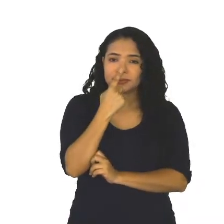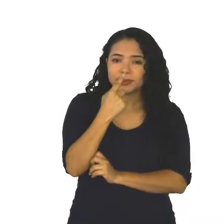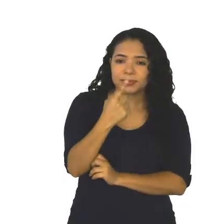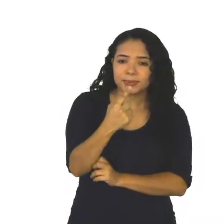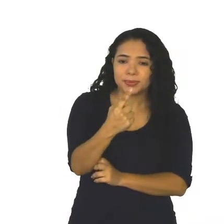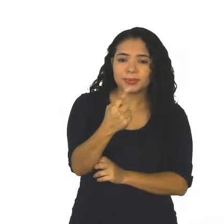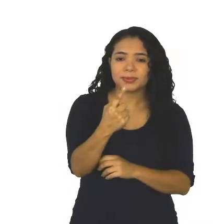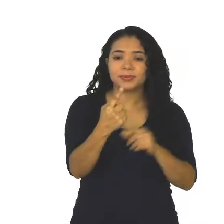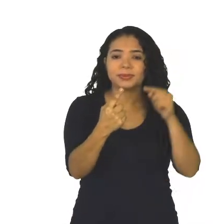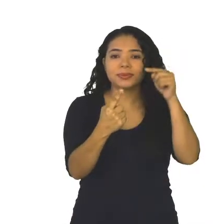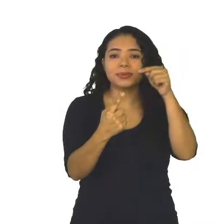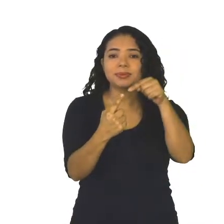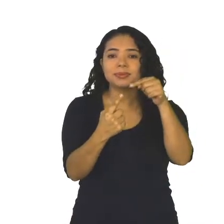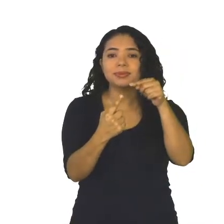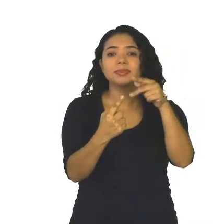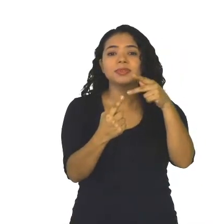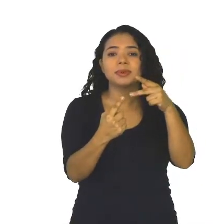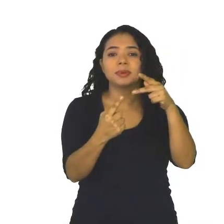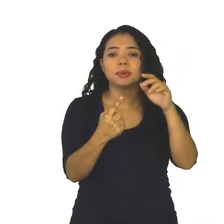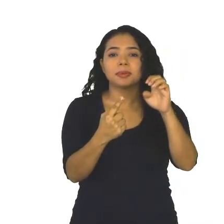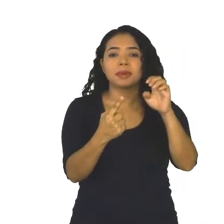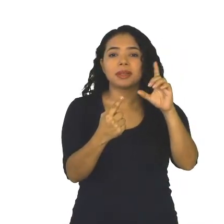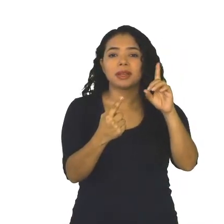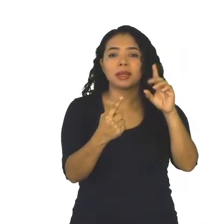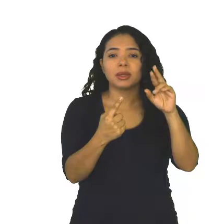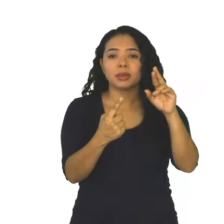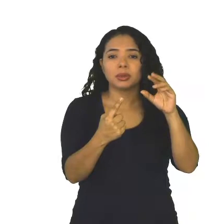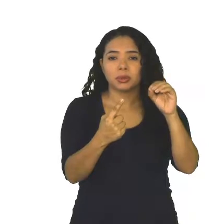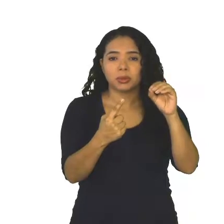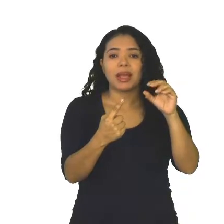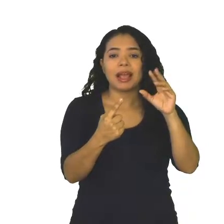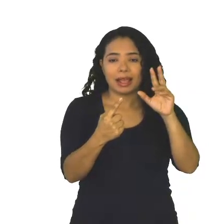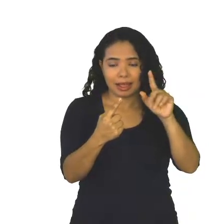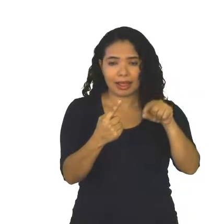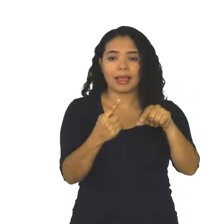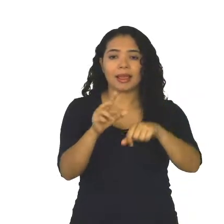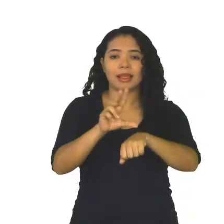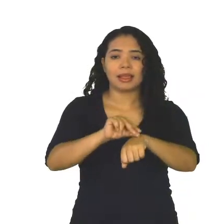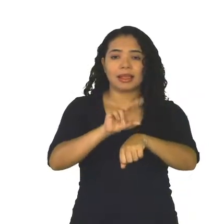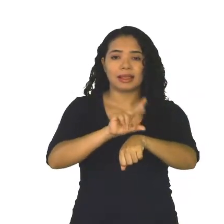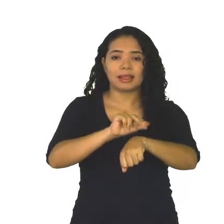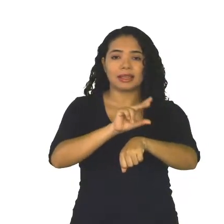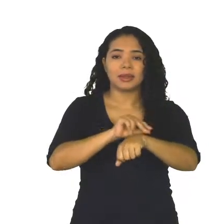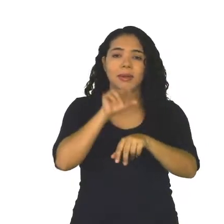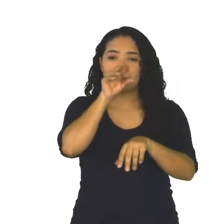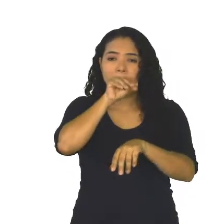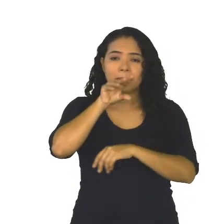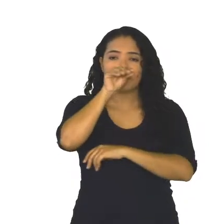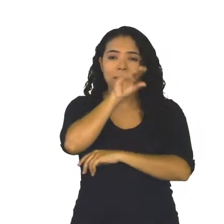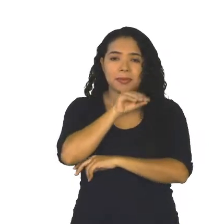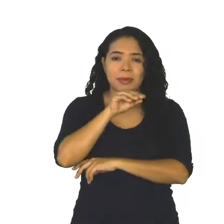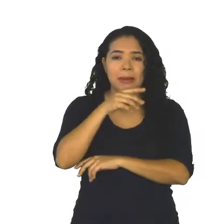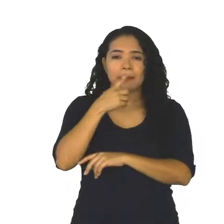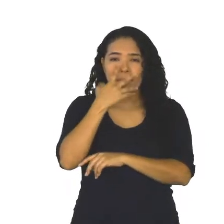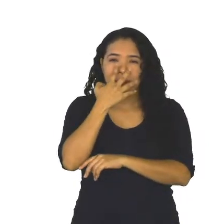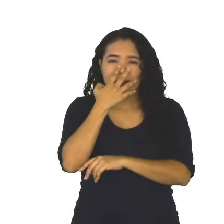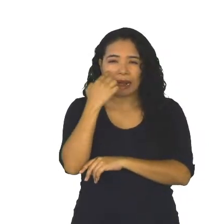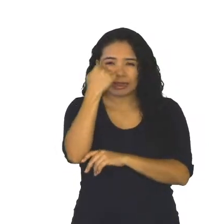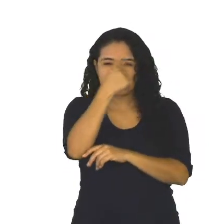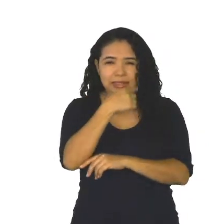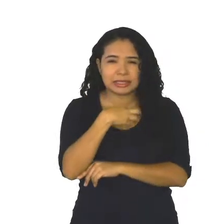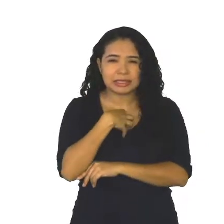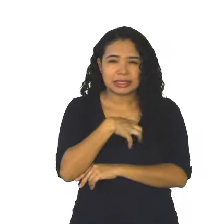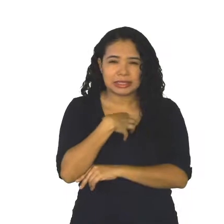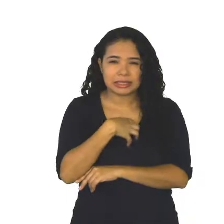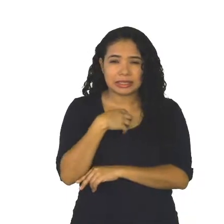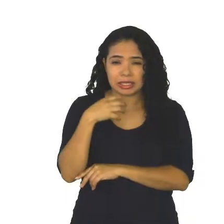do nariz, o Pepe, o grilo falante. E parece ali que ele está até bravo com o Pinóquio, né? Observem um pouco essa